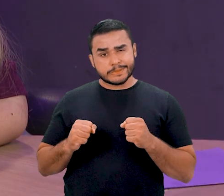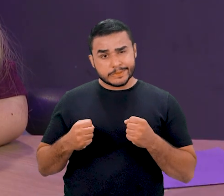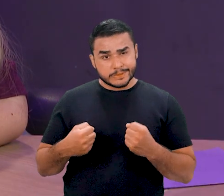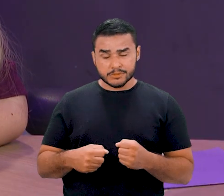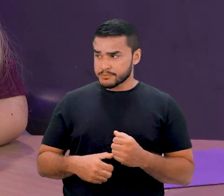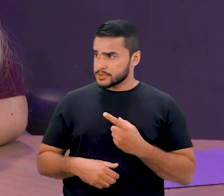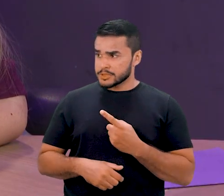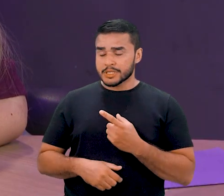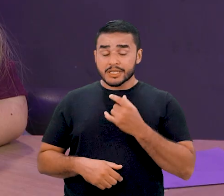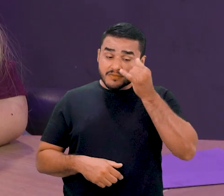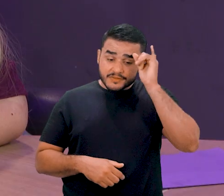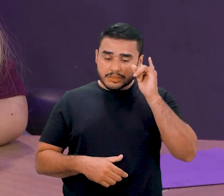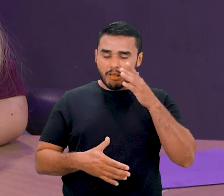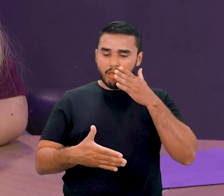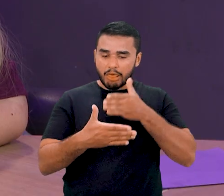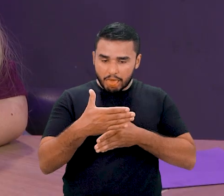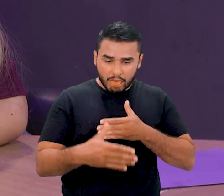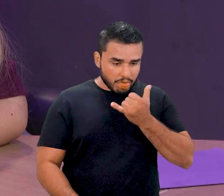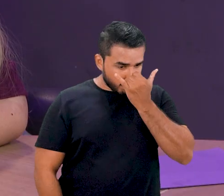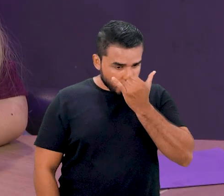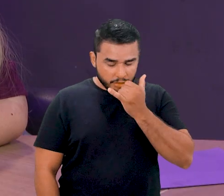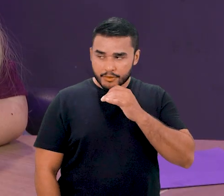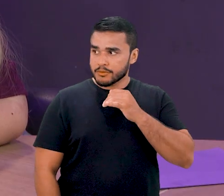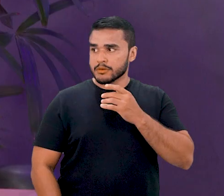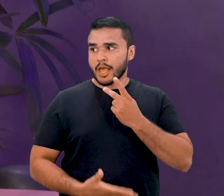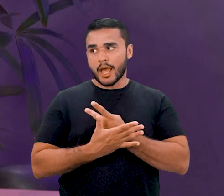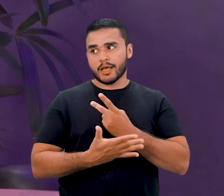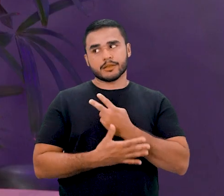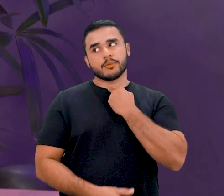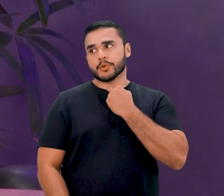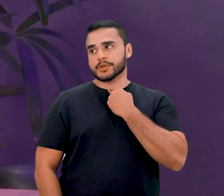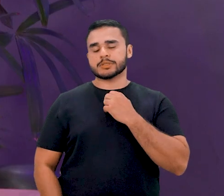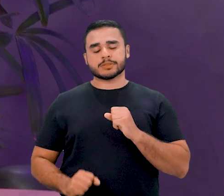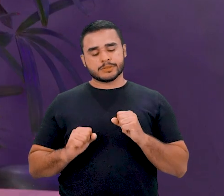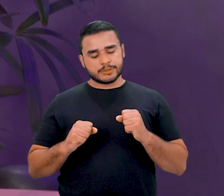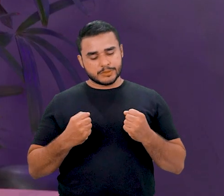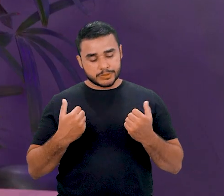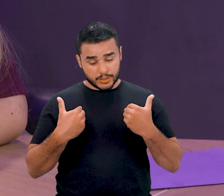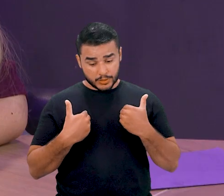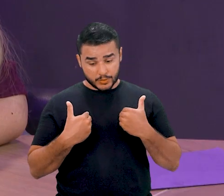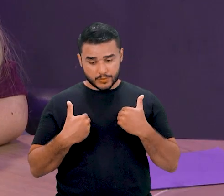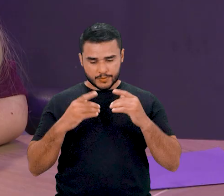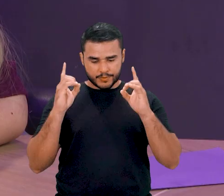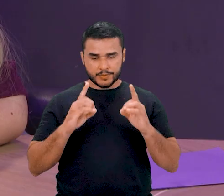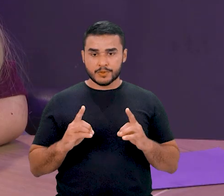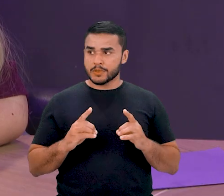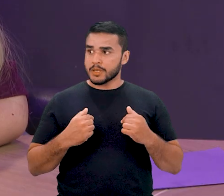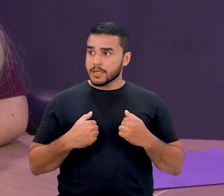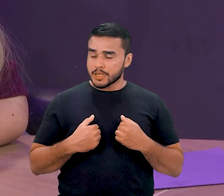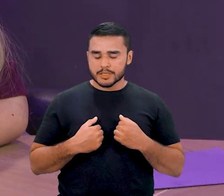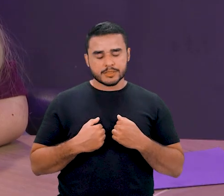a gente não pode errar por nada. A gente tem essa autocobrança de por ser pessoa com deficiência, todo mundo pode errar, menos a